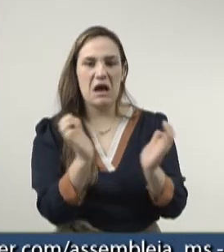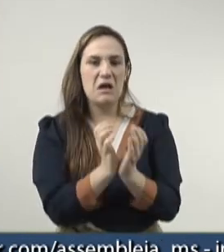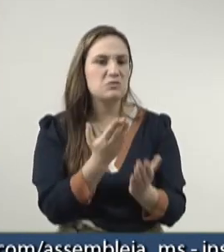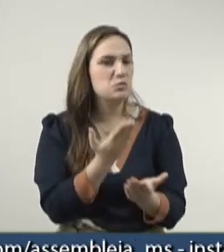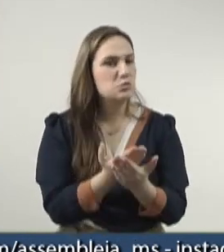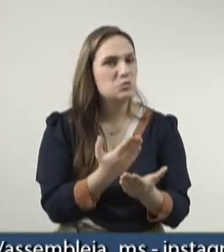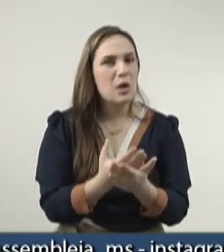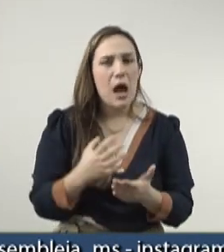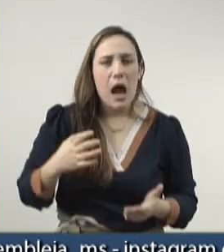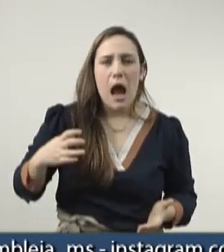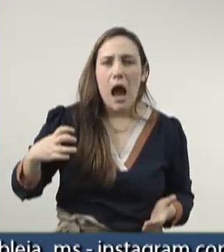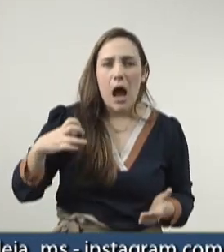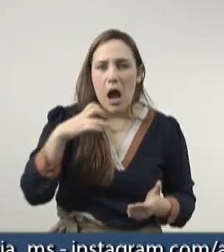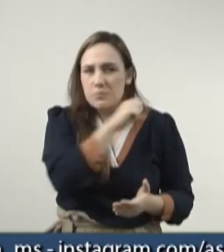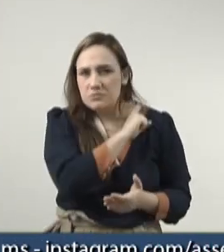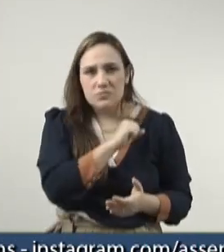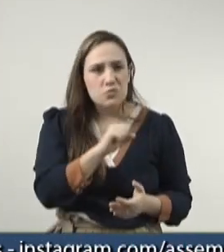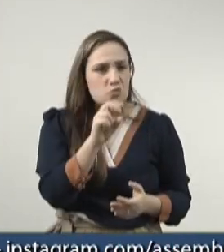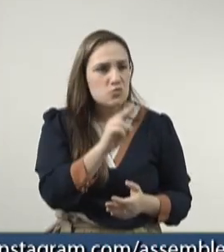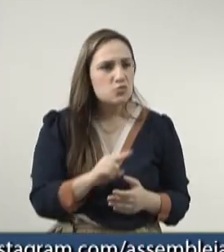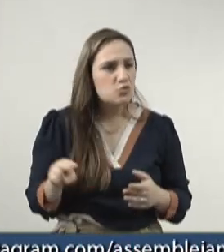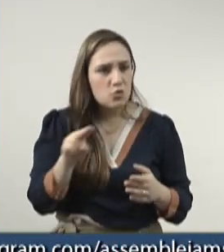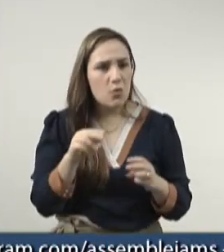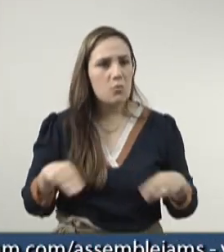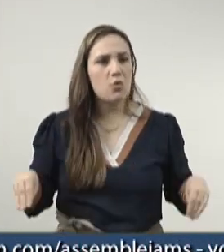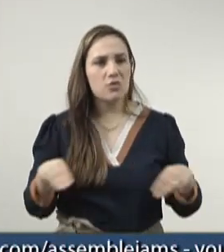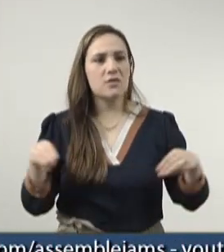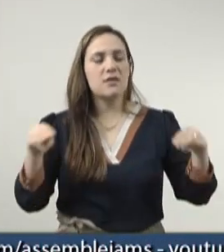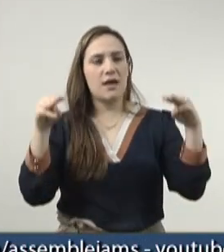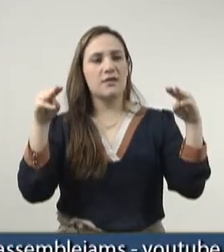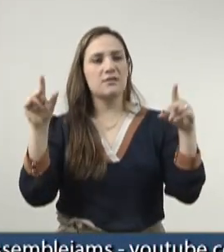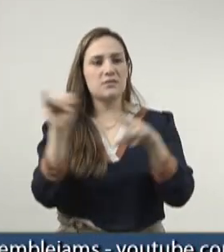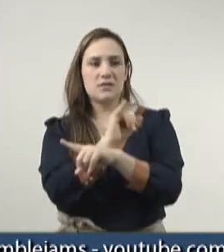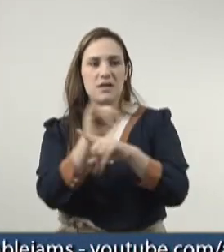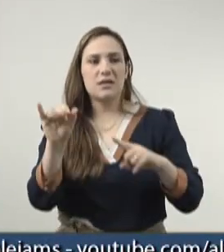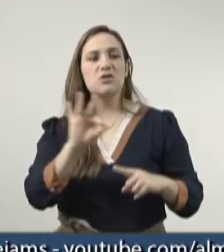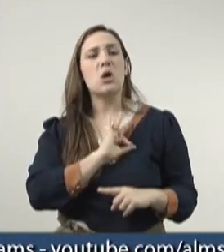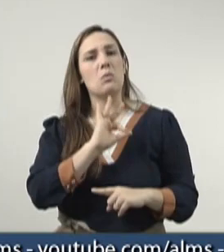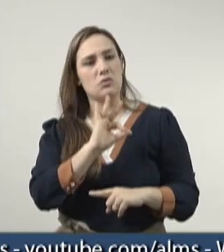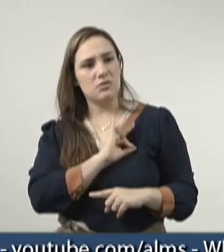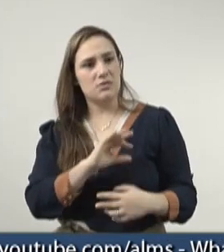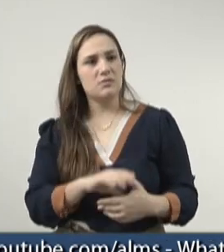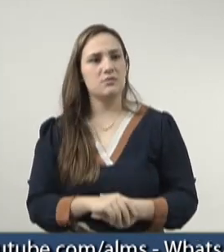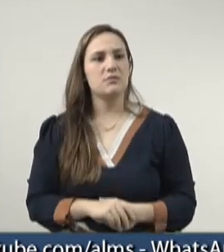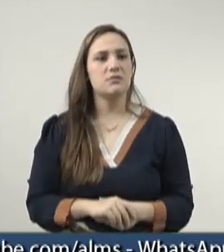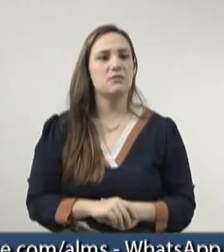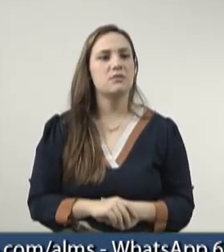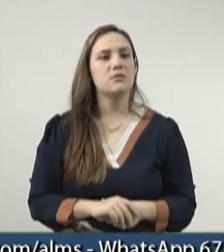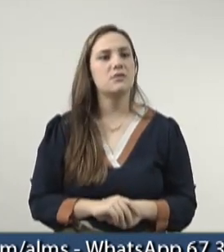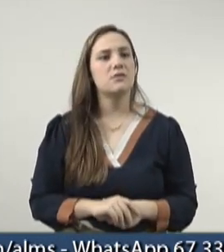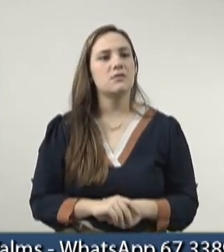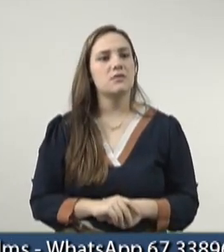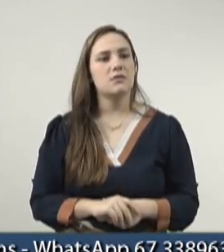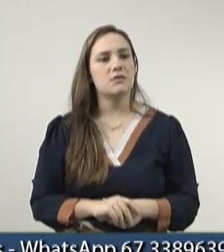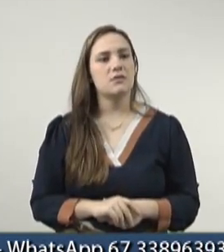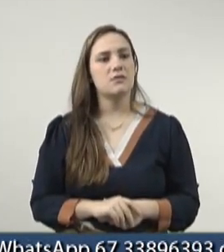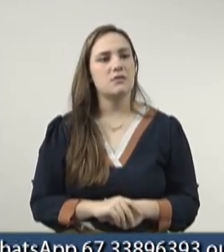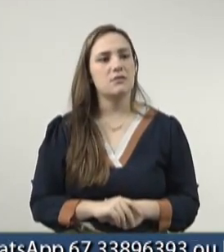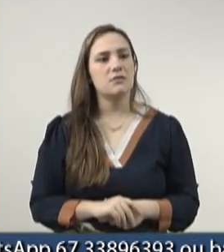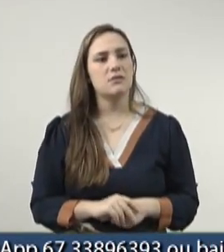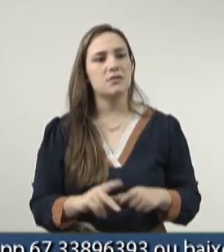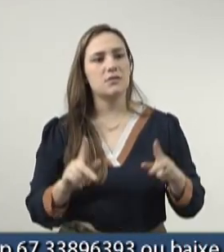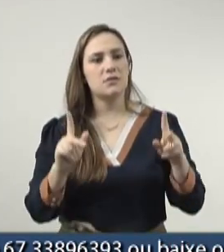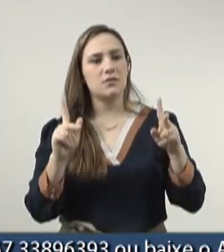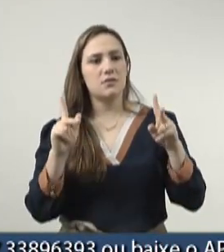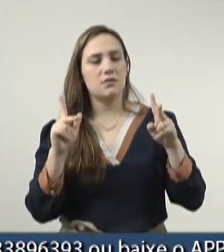em que foram utilizadas as mais modernas técnicas policiais da época, as mesmas utilizadas pelas polícias